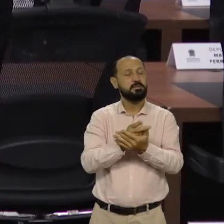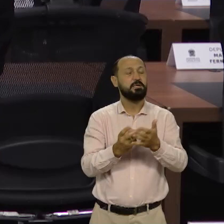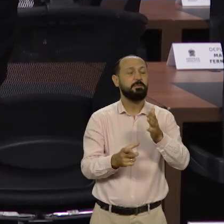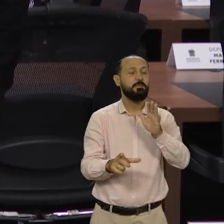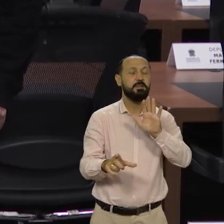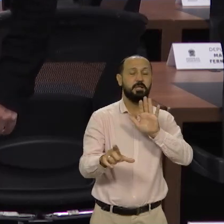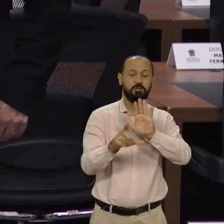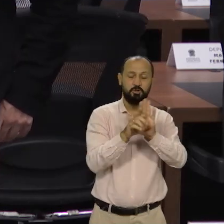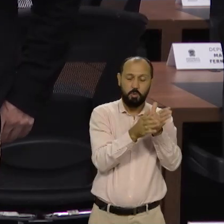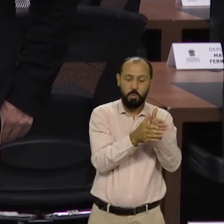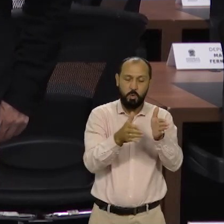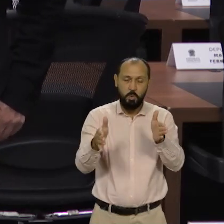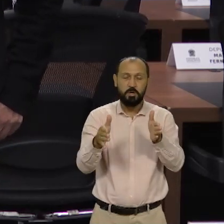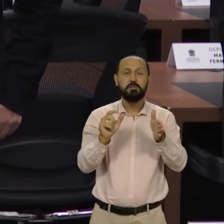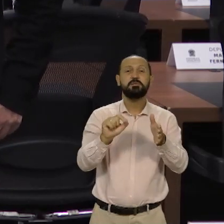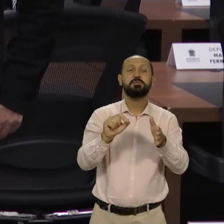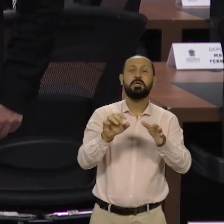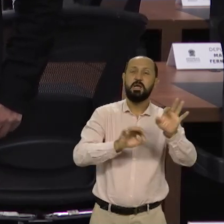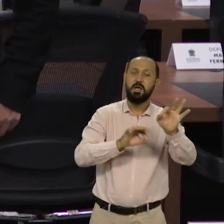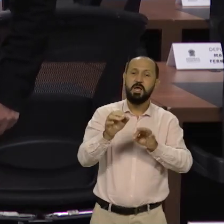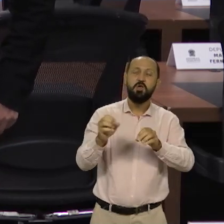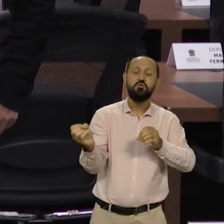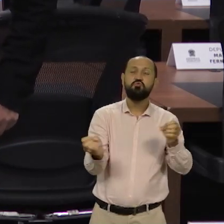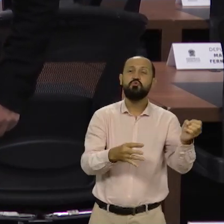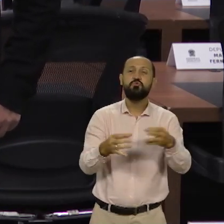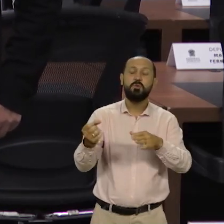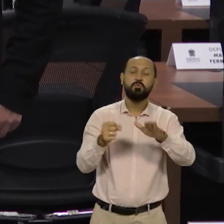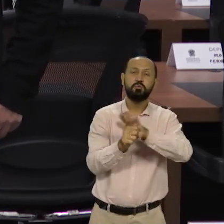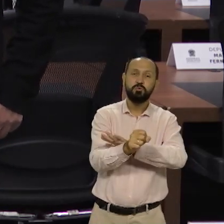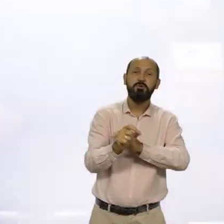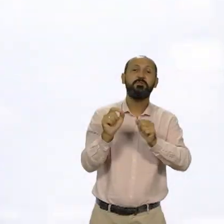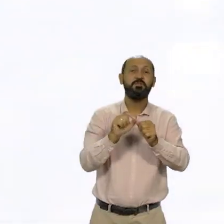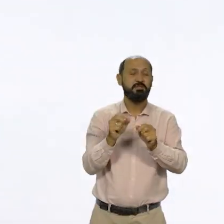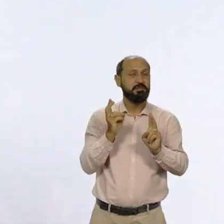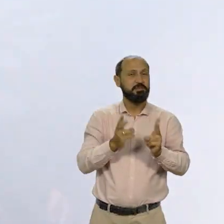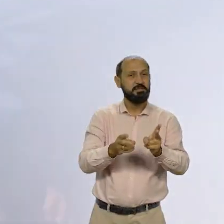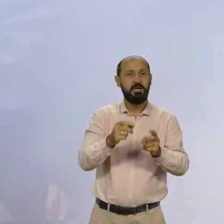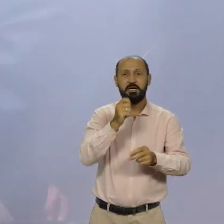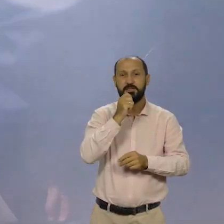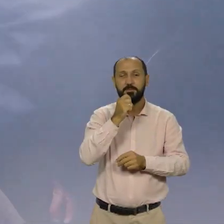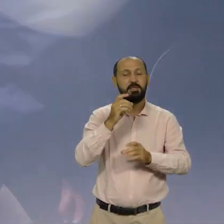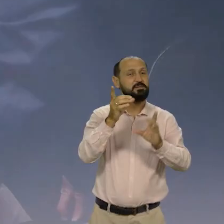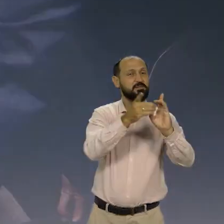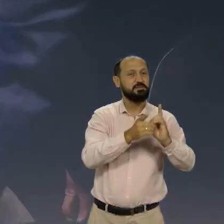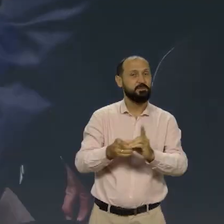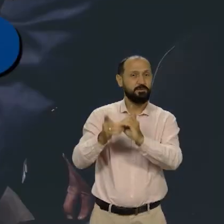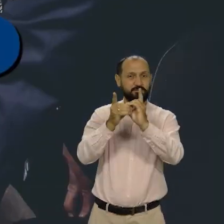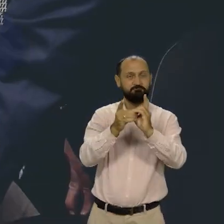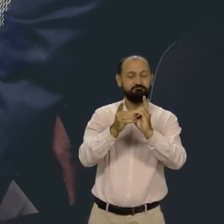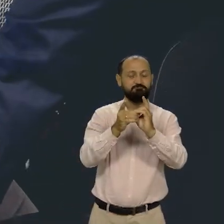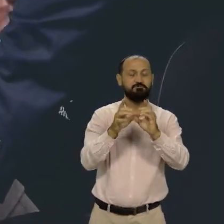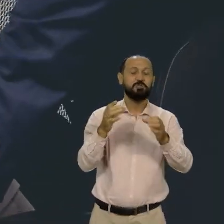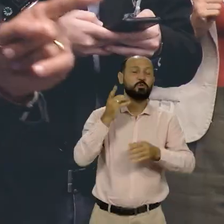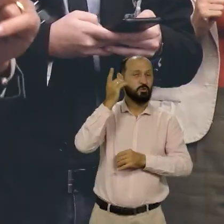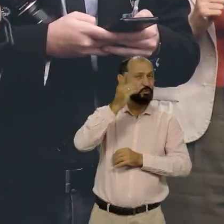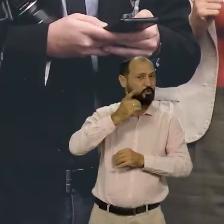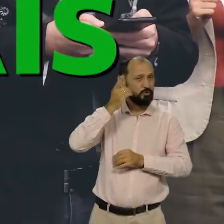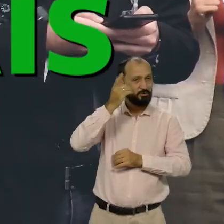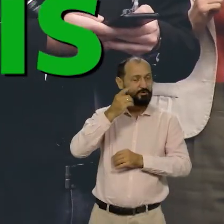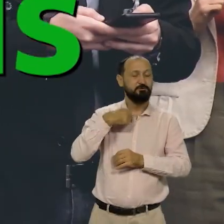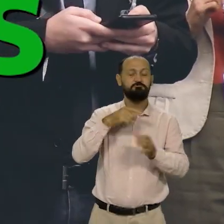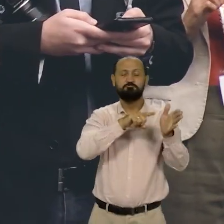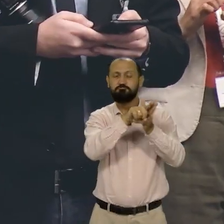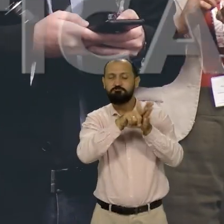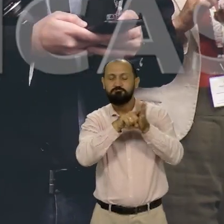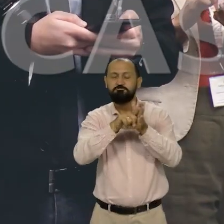toda a legislatura, a composição desses órgãos é renovada, o que torna as ações ainda mais democráticas. Os